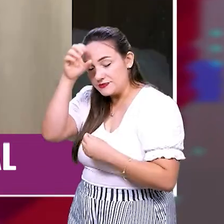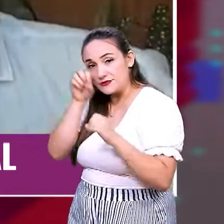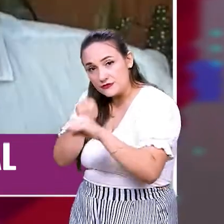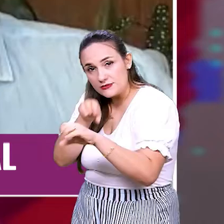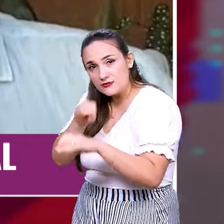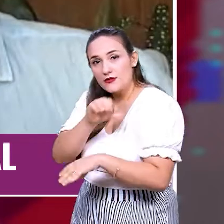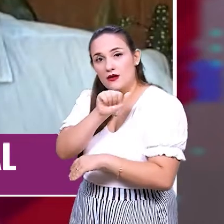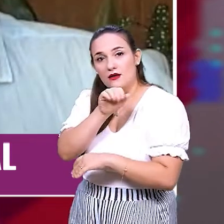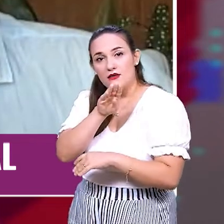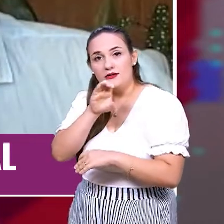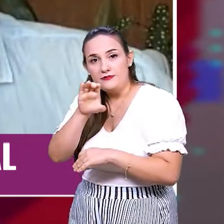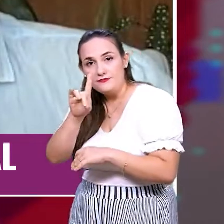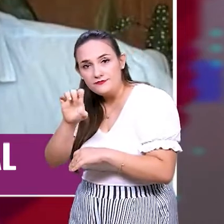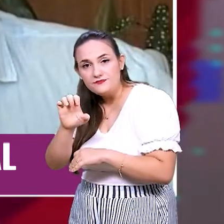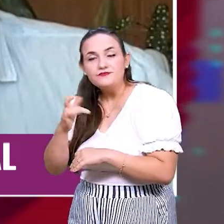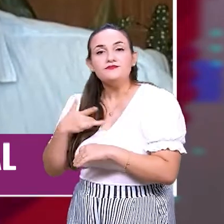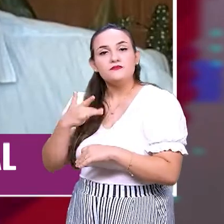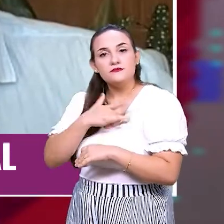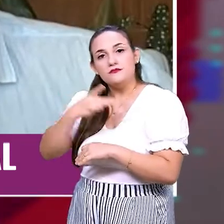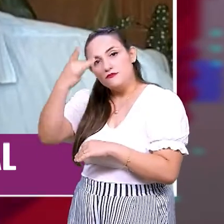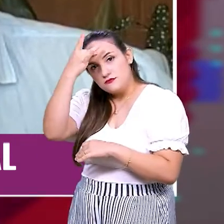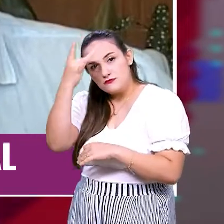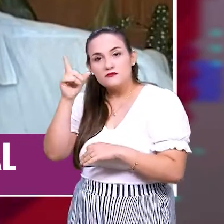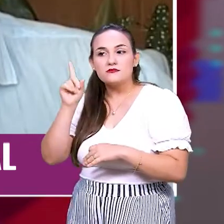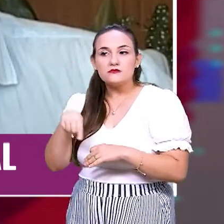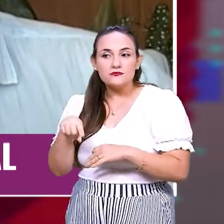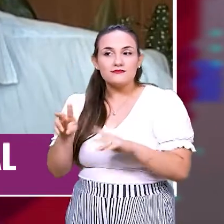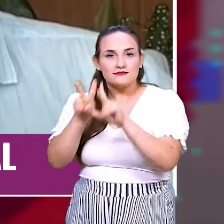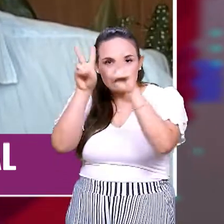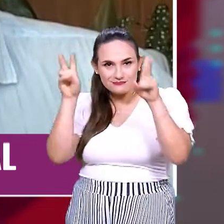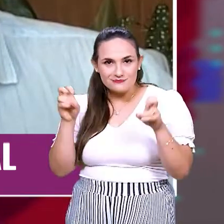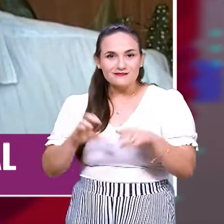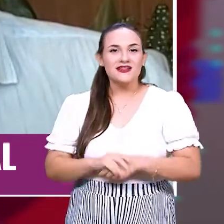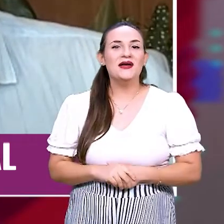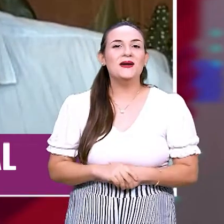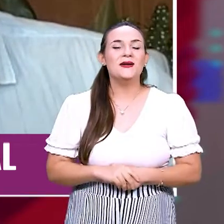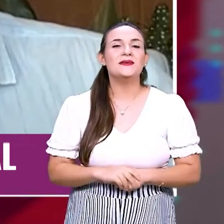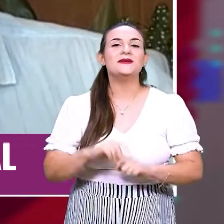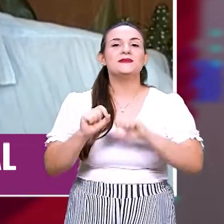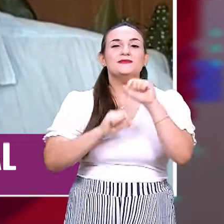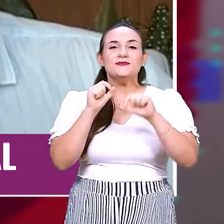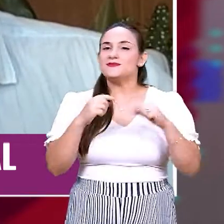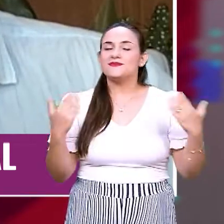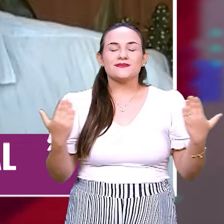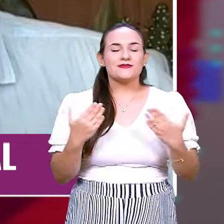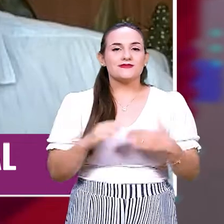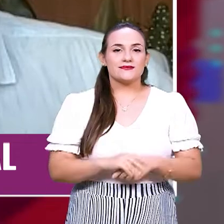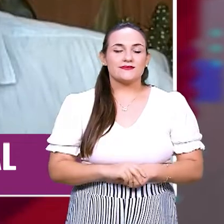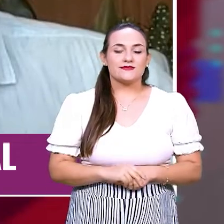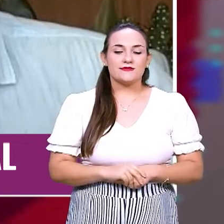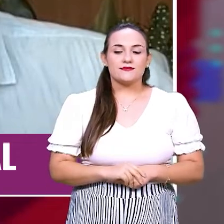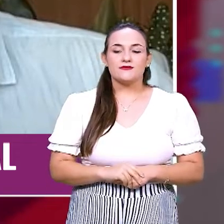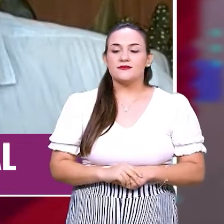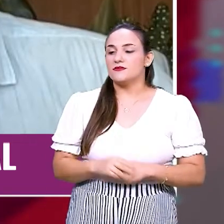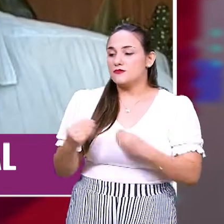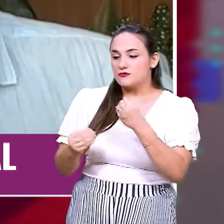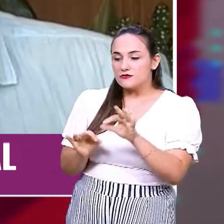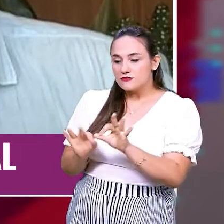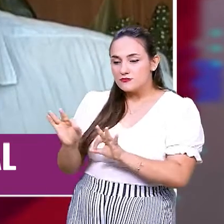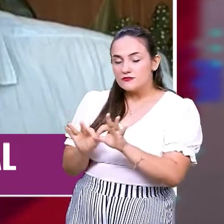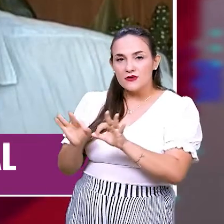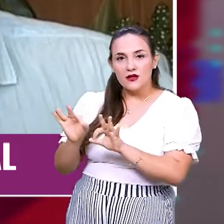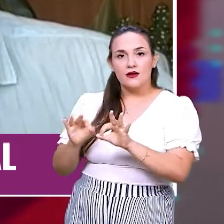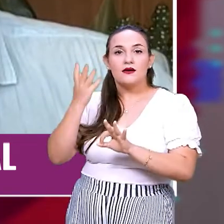alfabetização em saúde mental? Seria, por exemplo, um tema novo sendo incluído na grade curricular